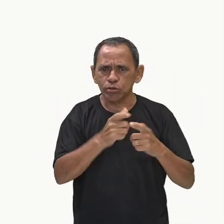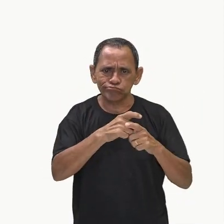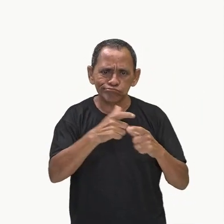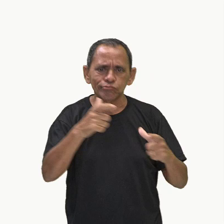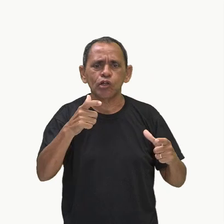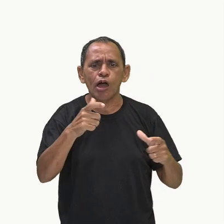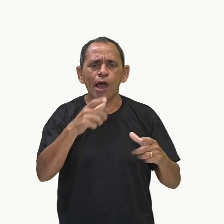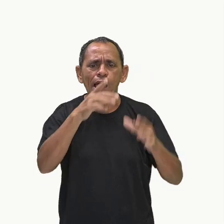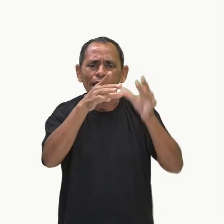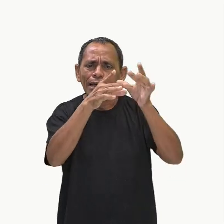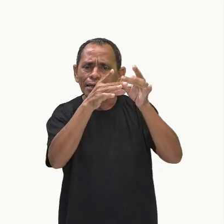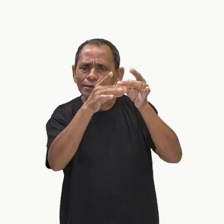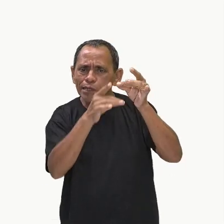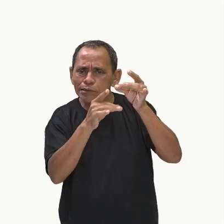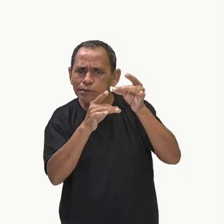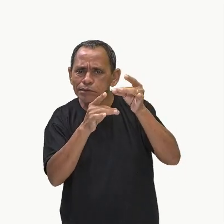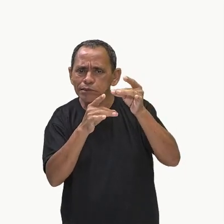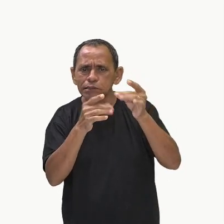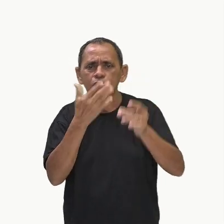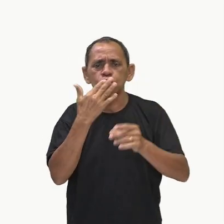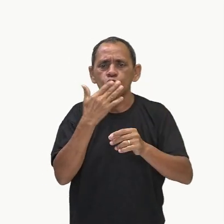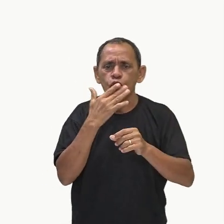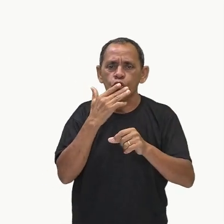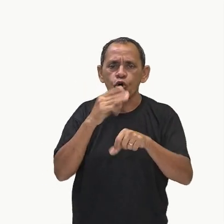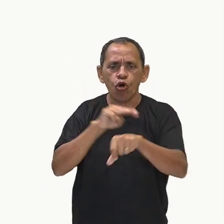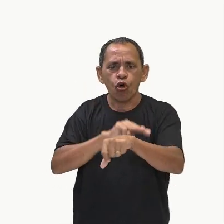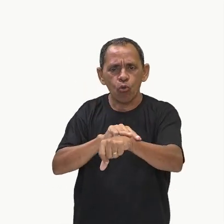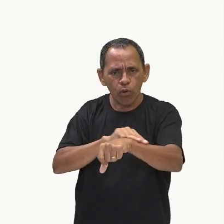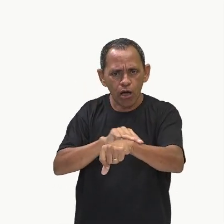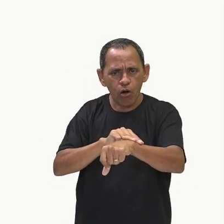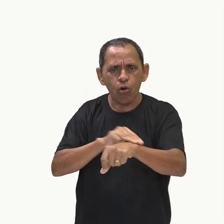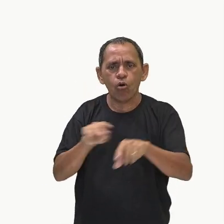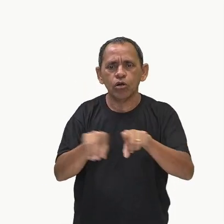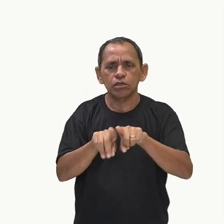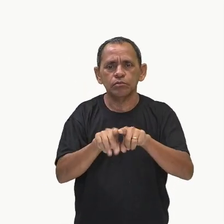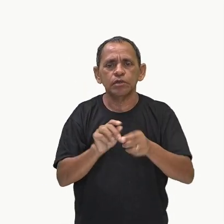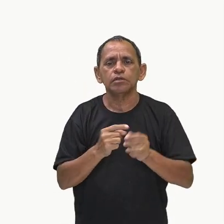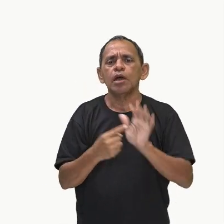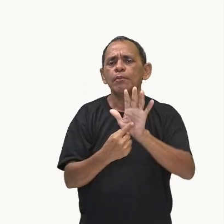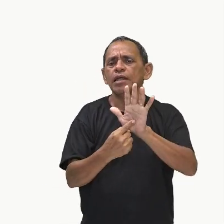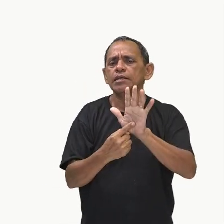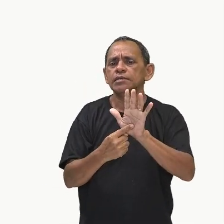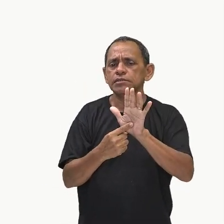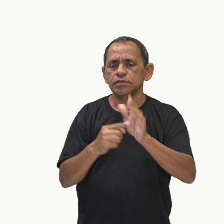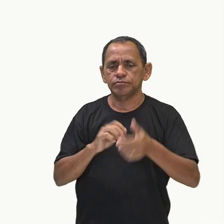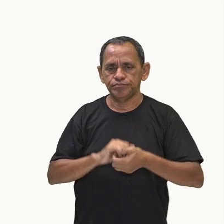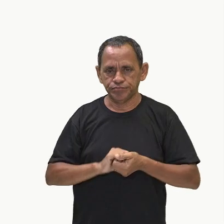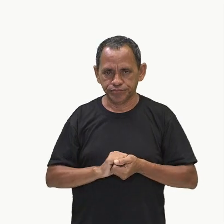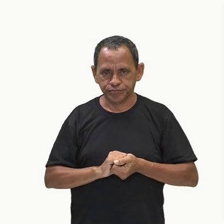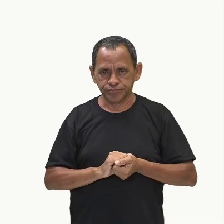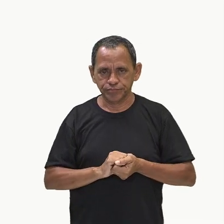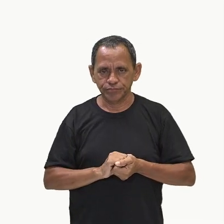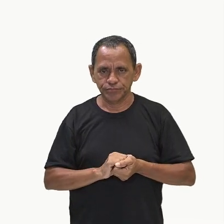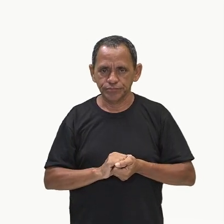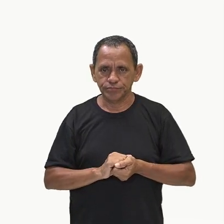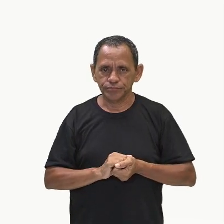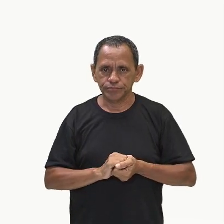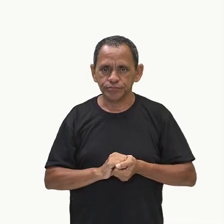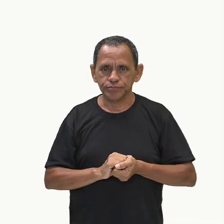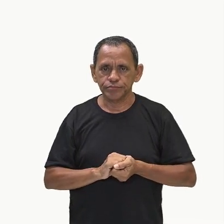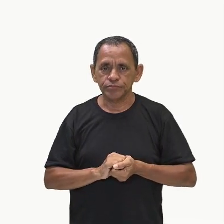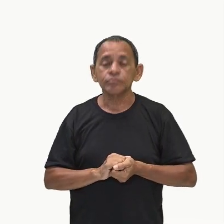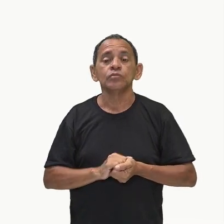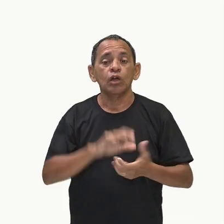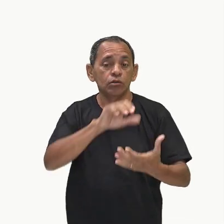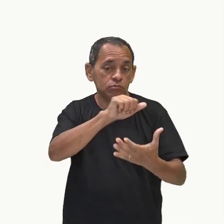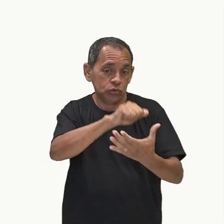Um marrom meio alaranjado, não sei como é que está aparecendo aí na telinha de vocês, né? O ribossomo se agarra